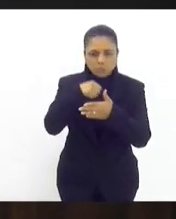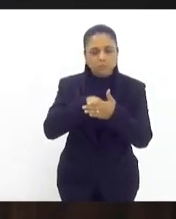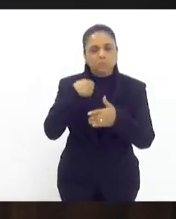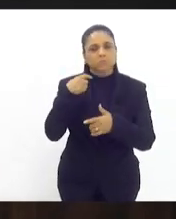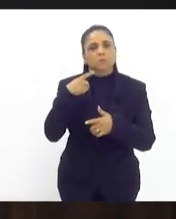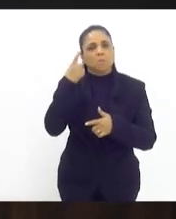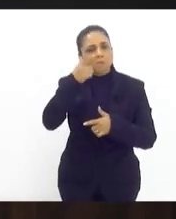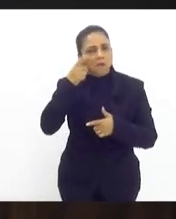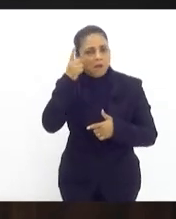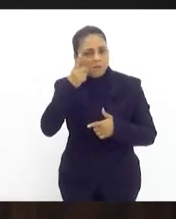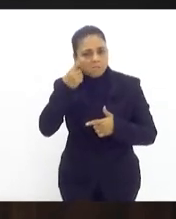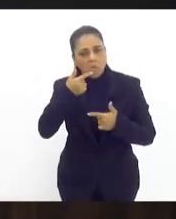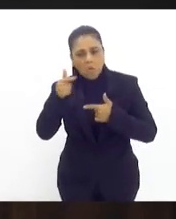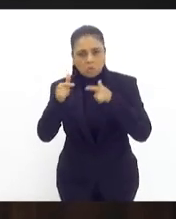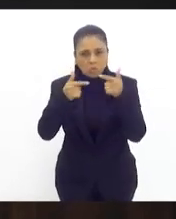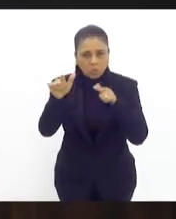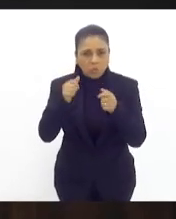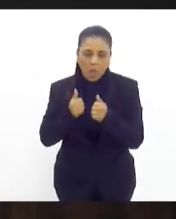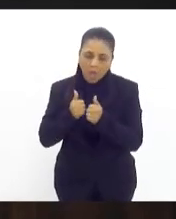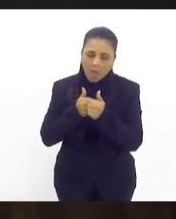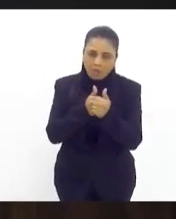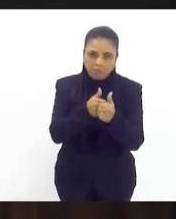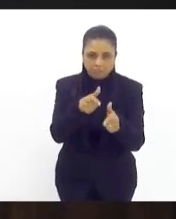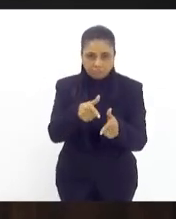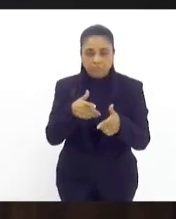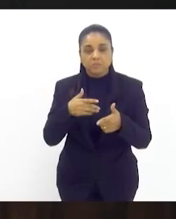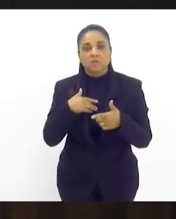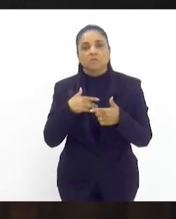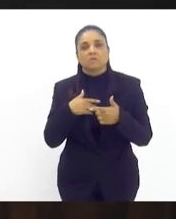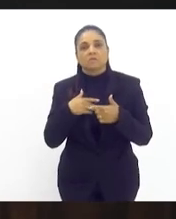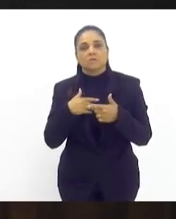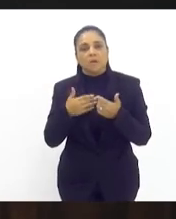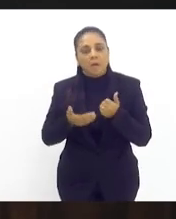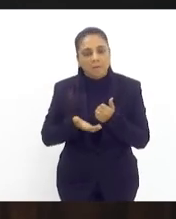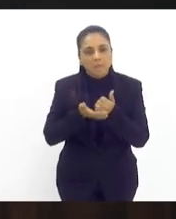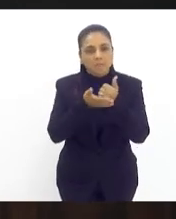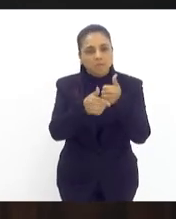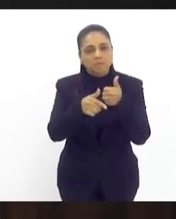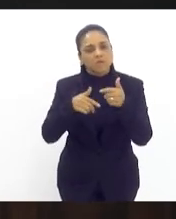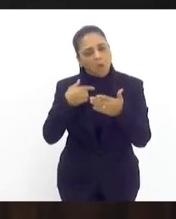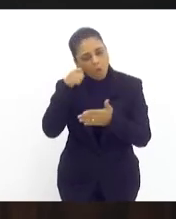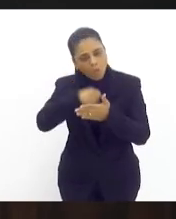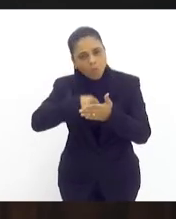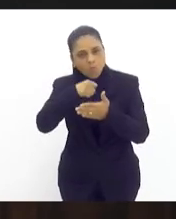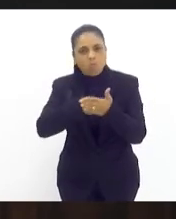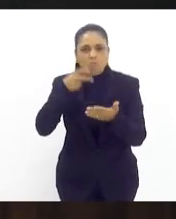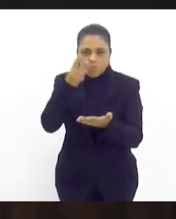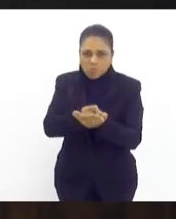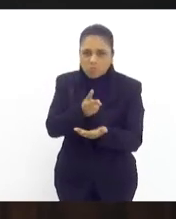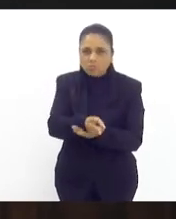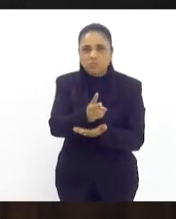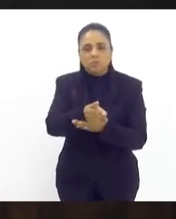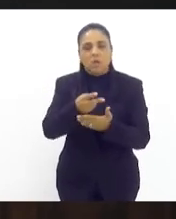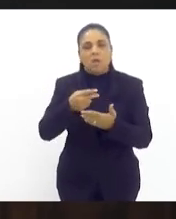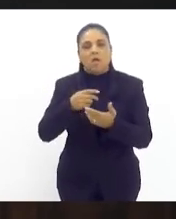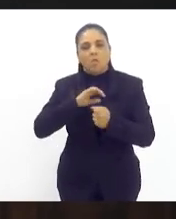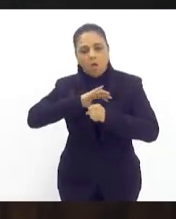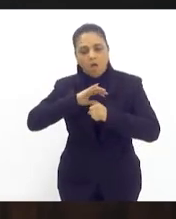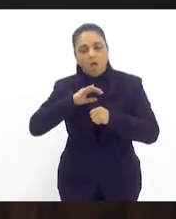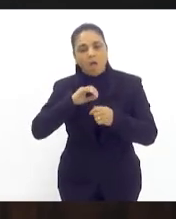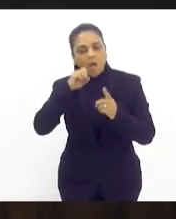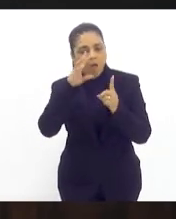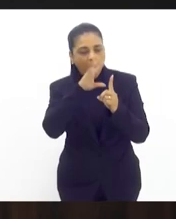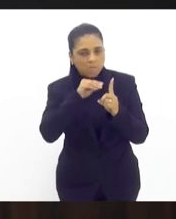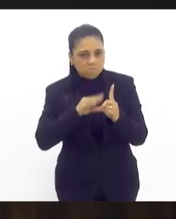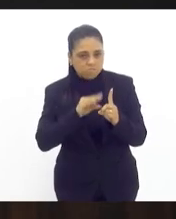parlamentares também e a frente parlamentar vai continuar Imbatível no combate ao abuso exploração sexual de criança